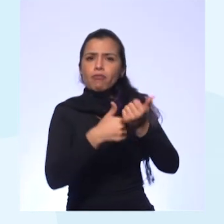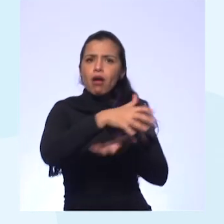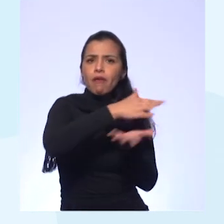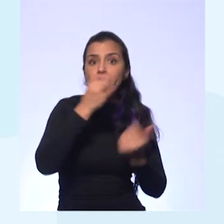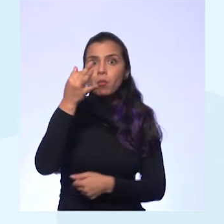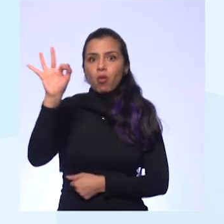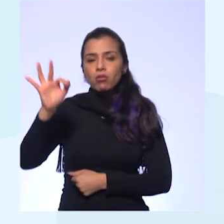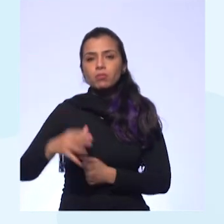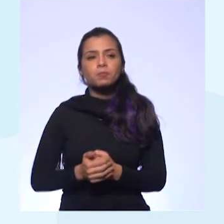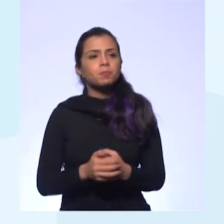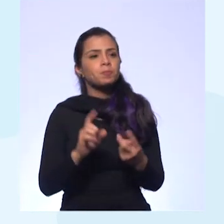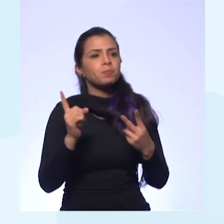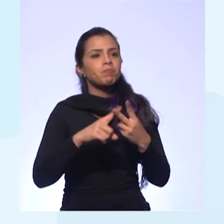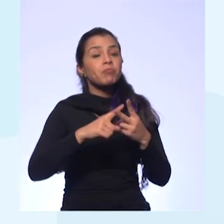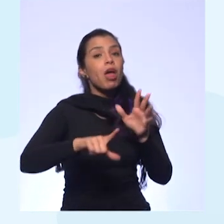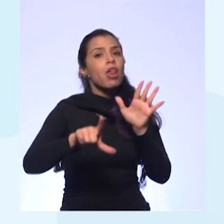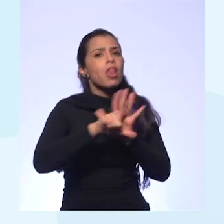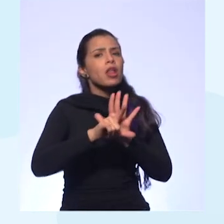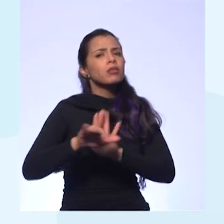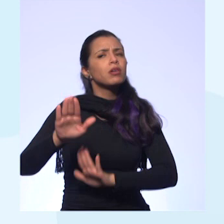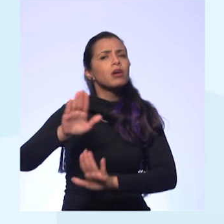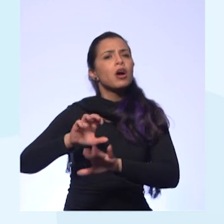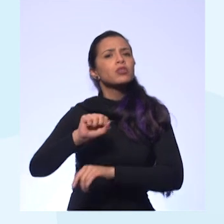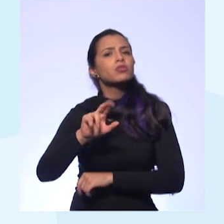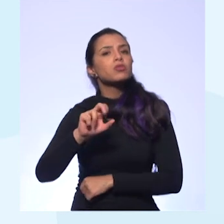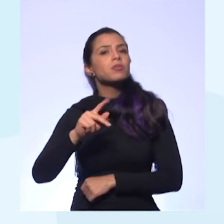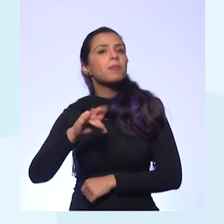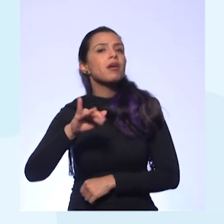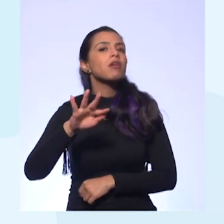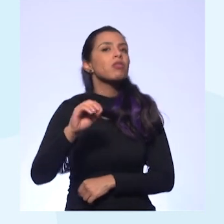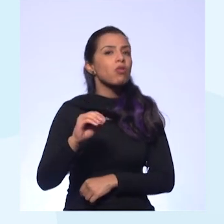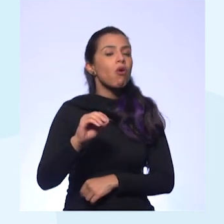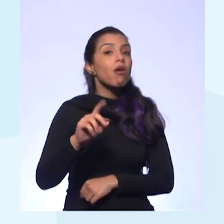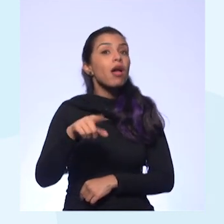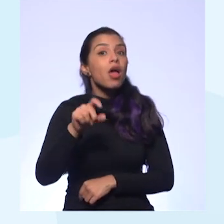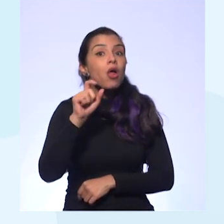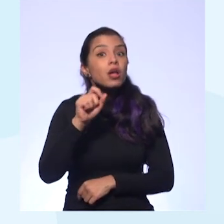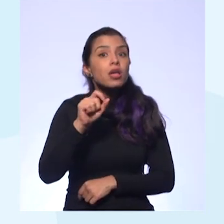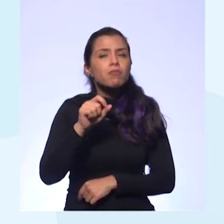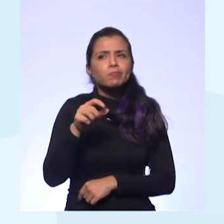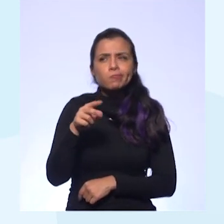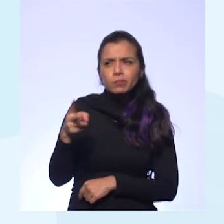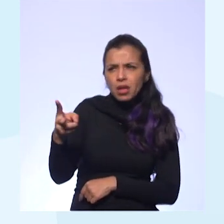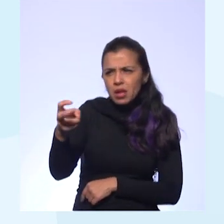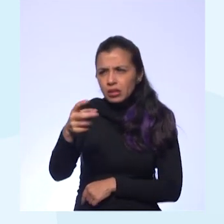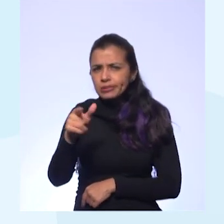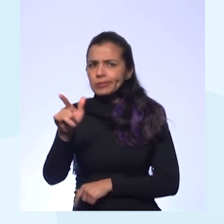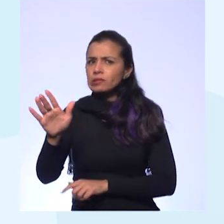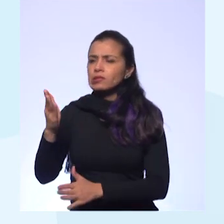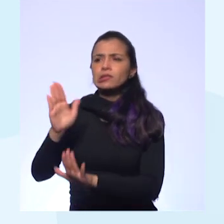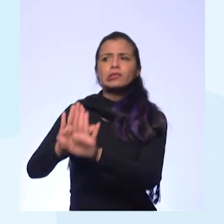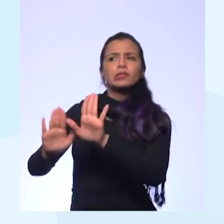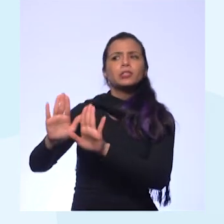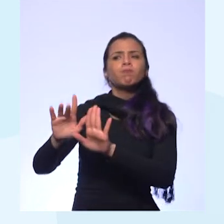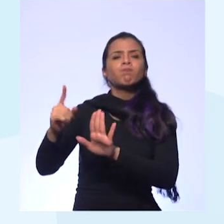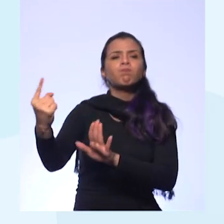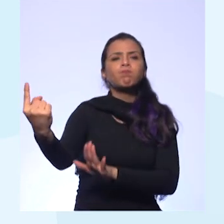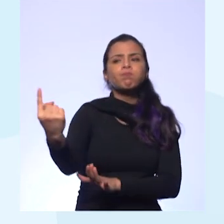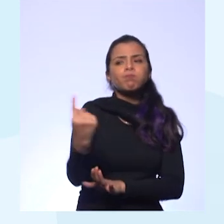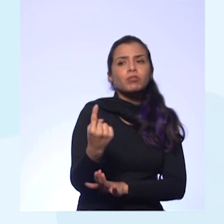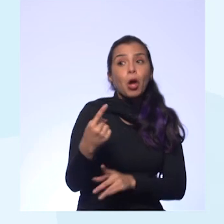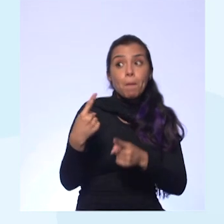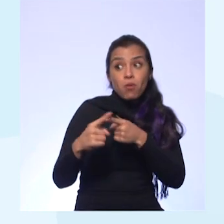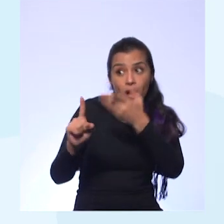chamada Lei dos Suspeitos, que era para prender e julgar pessoas acusadas de serem